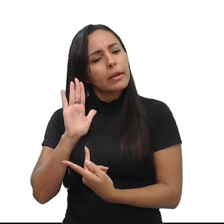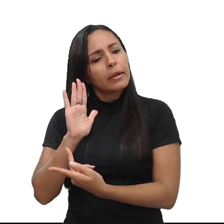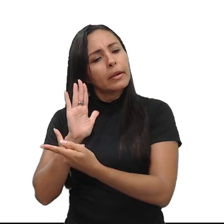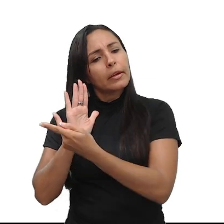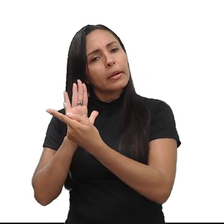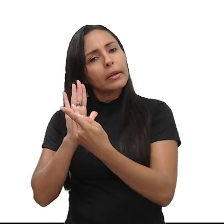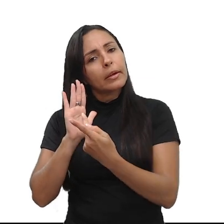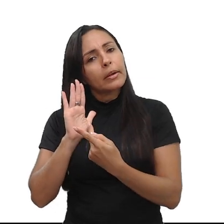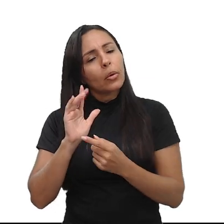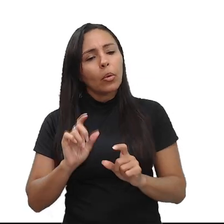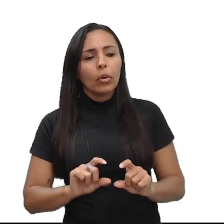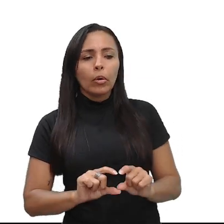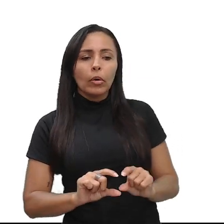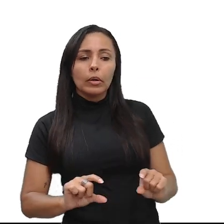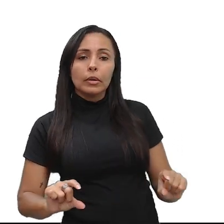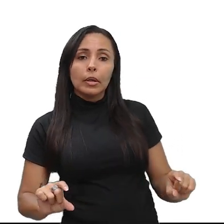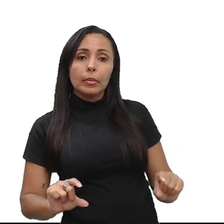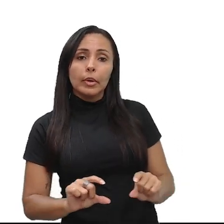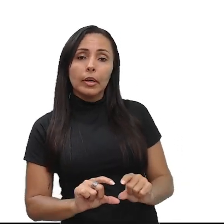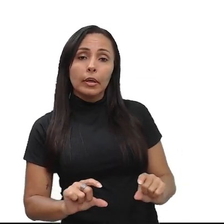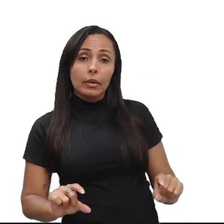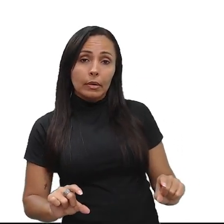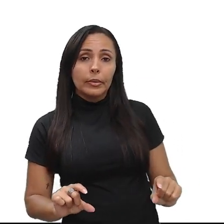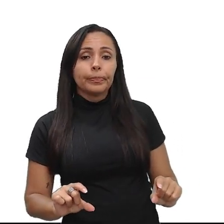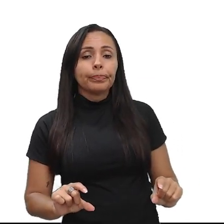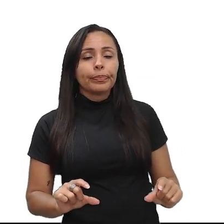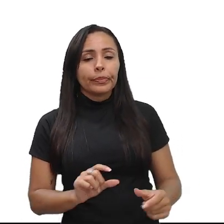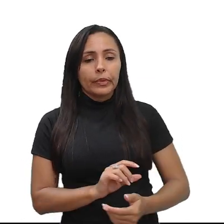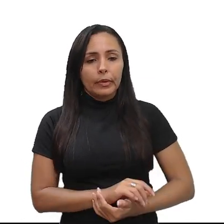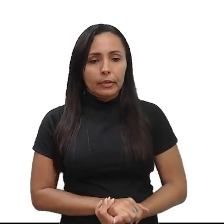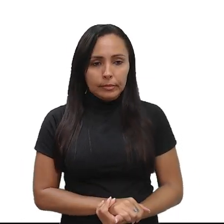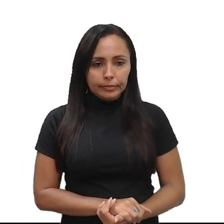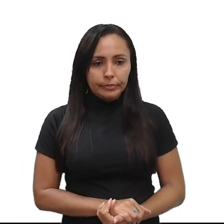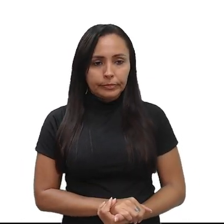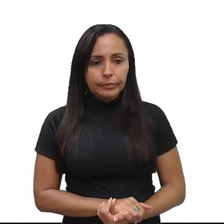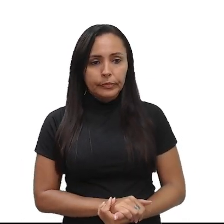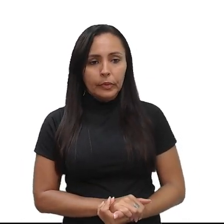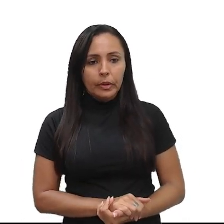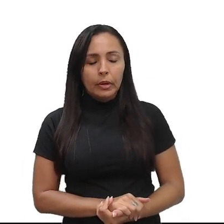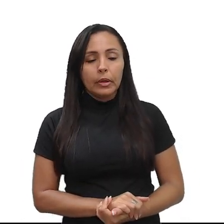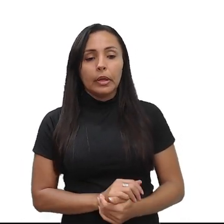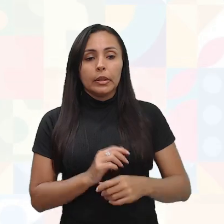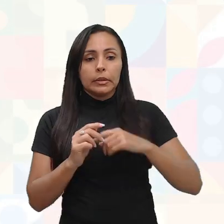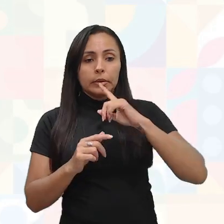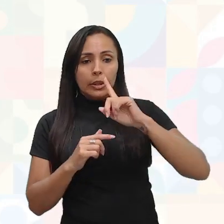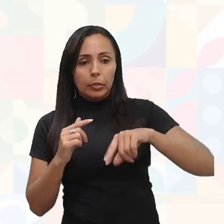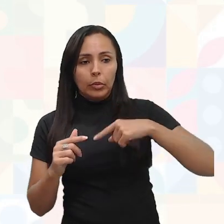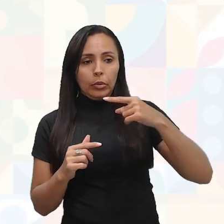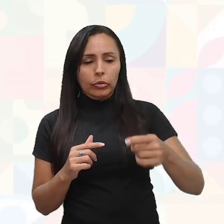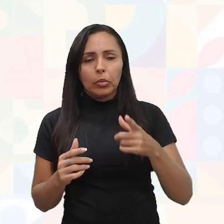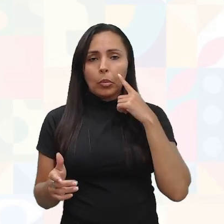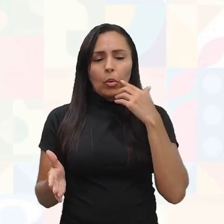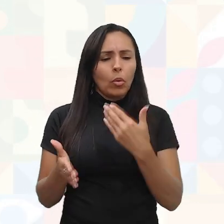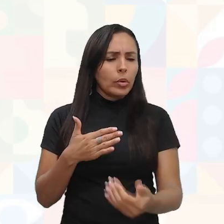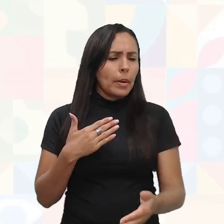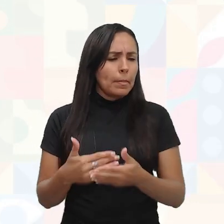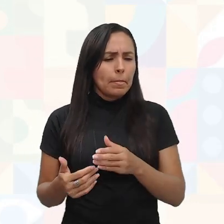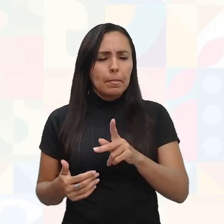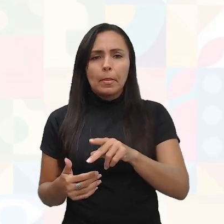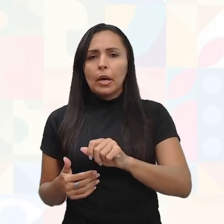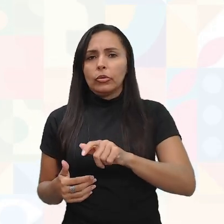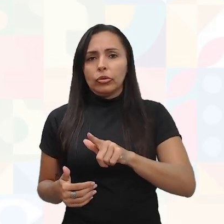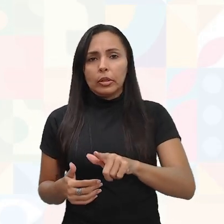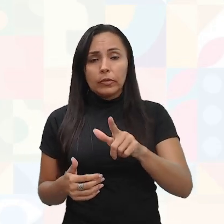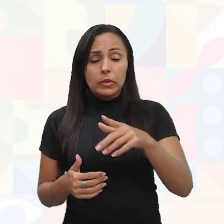o rodapé e, claro, os links, né? A partir da página inicial, como qualquer página inicial que